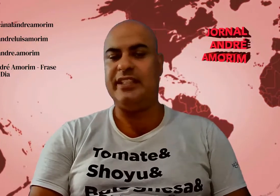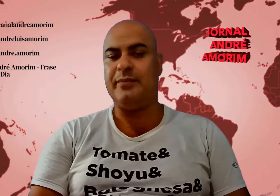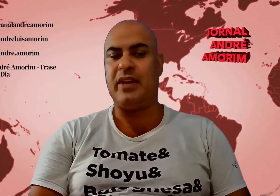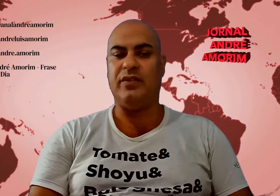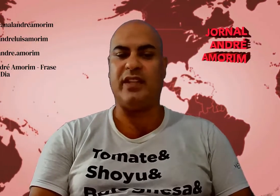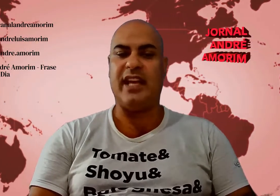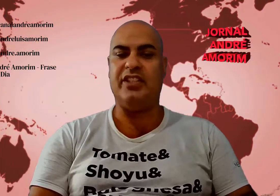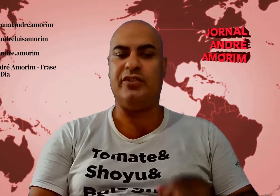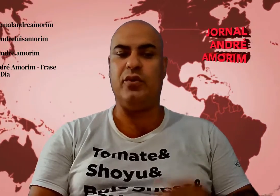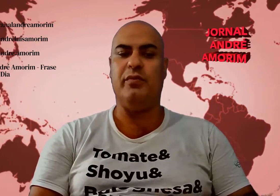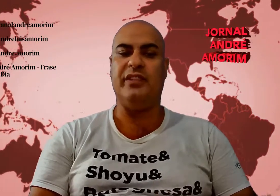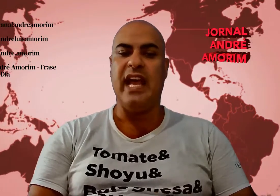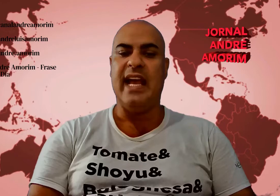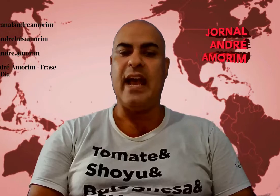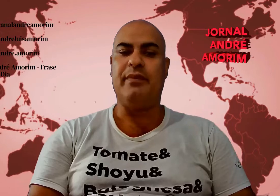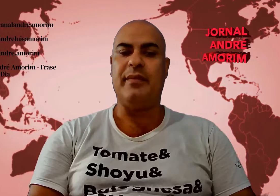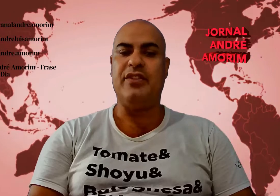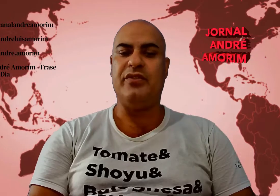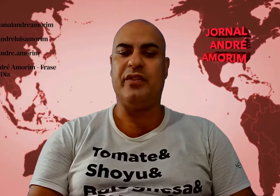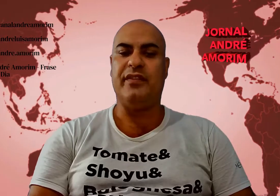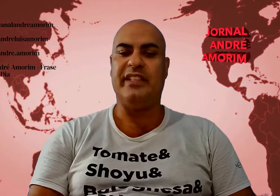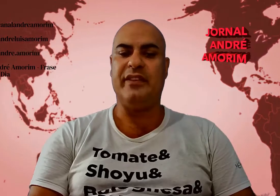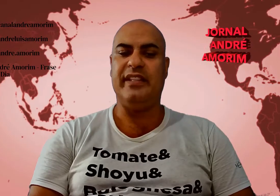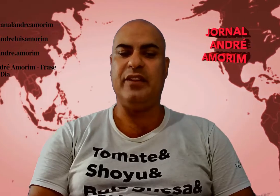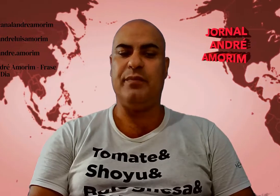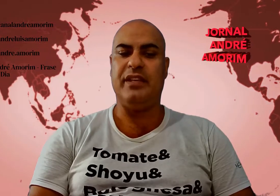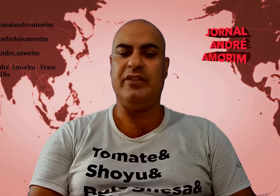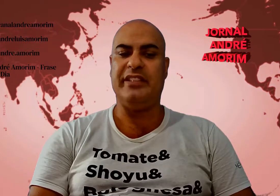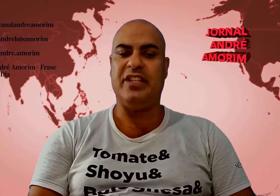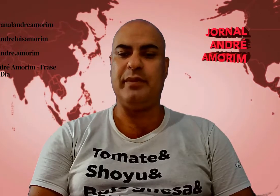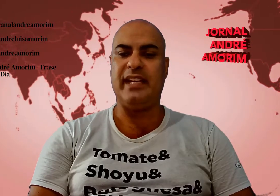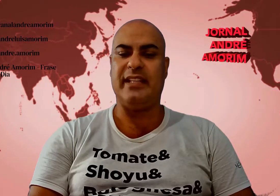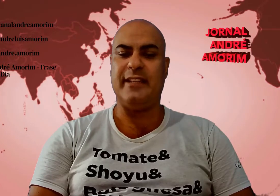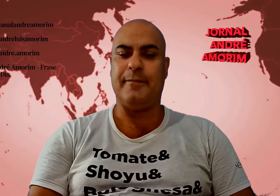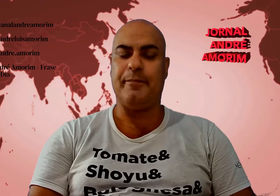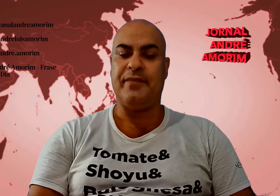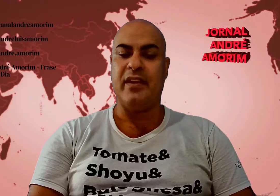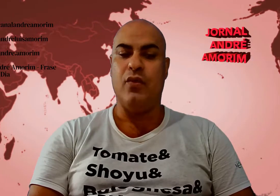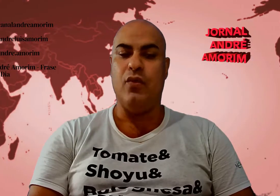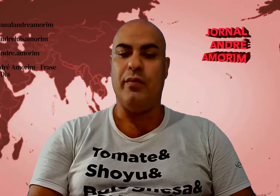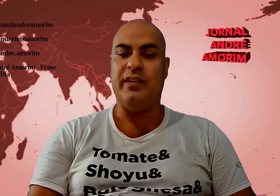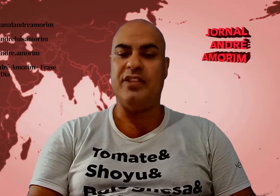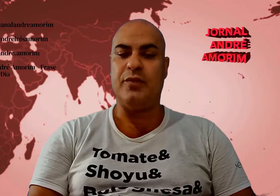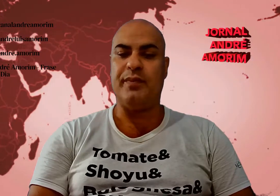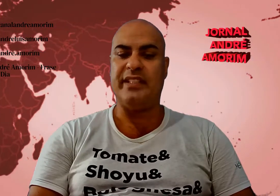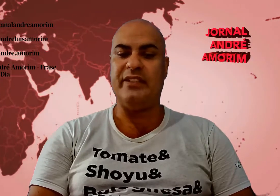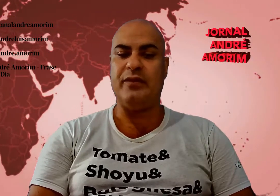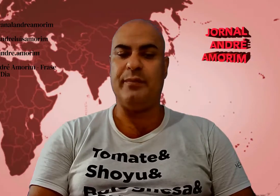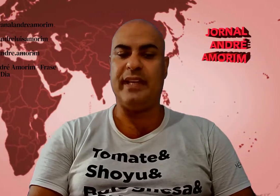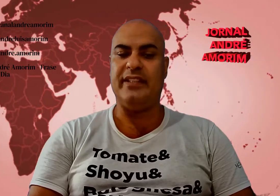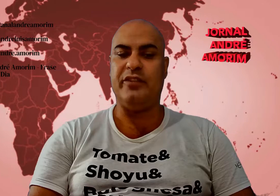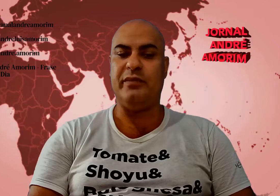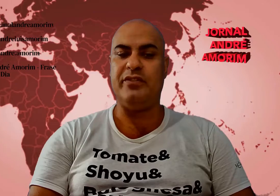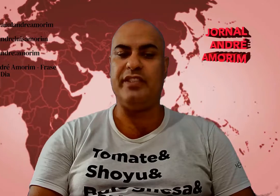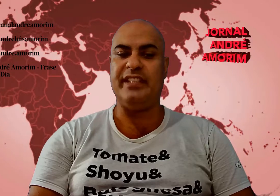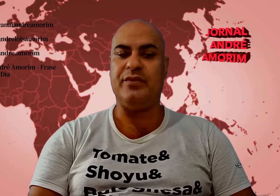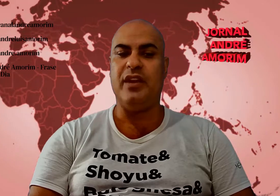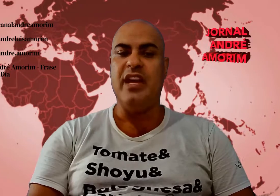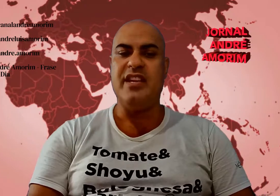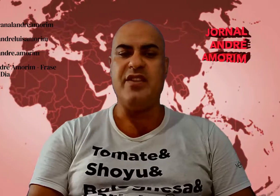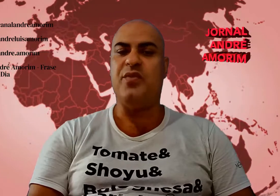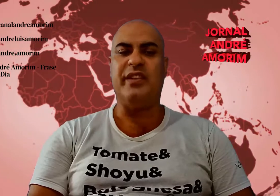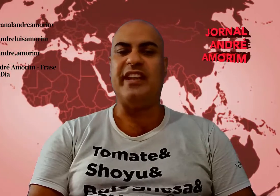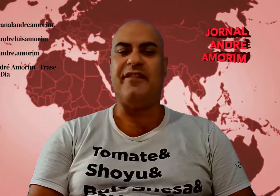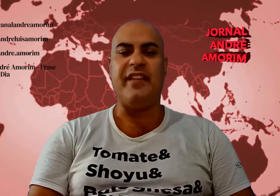usa violência para controlar distúrbios, rapidamente os convenceu a interromper a inocente brincadeira. O comandante da operação repreendeu os meninos